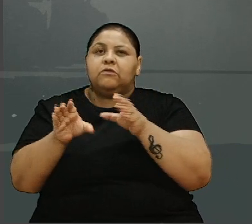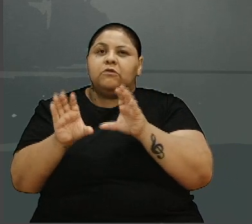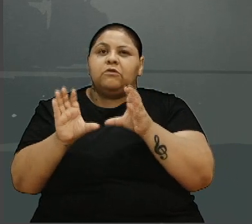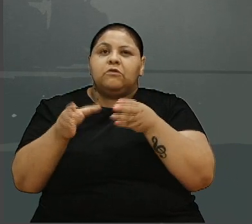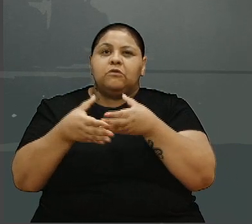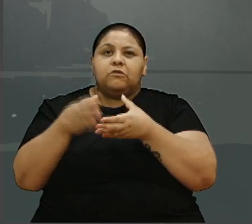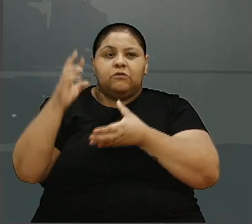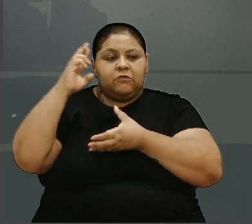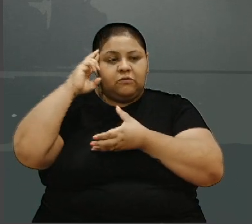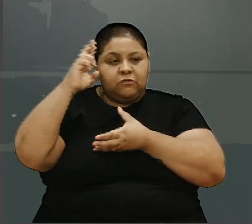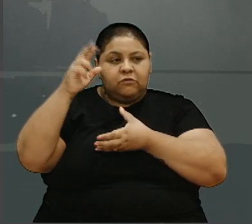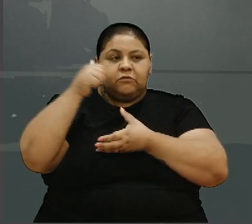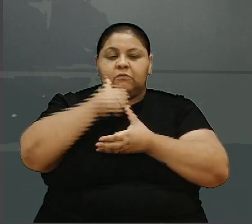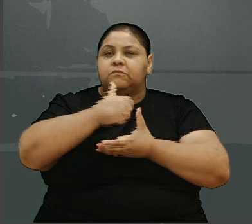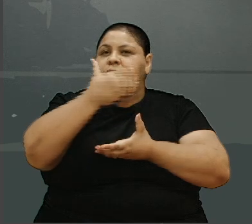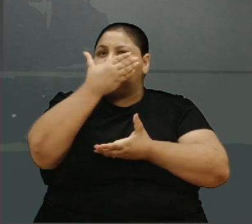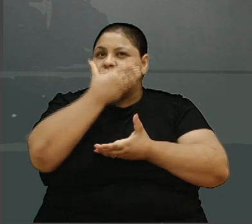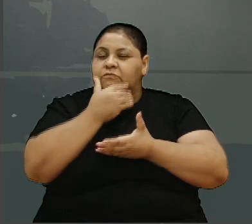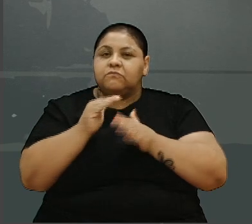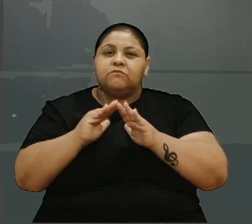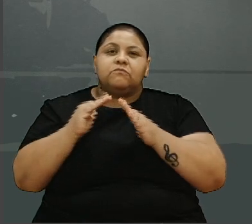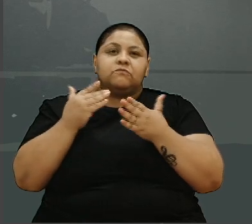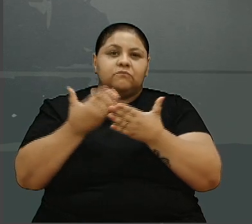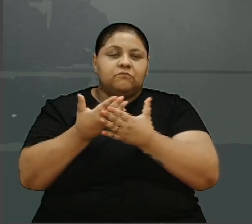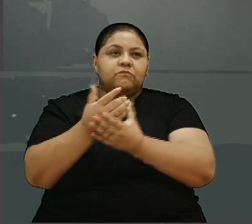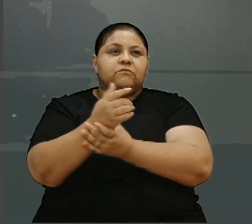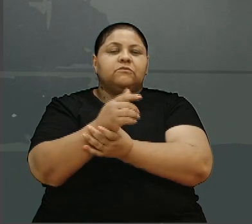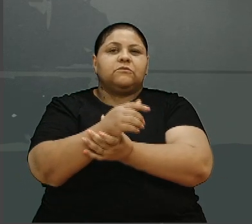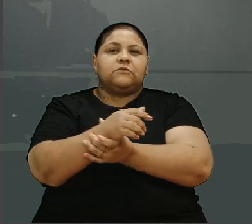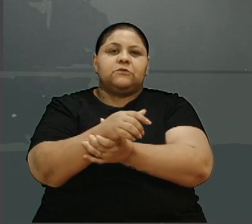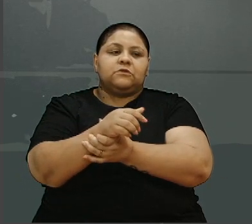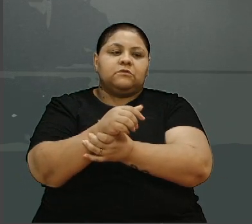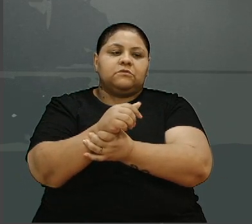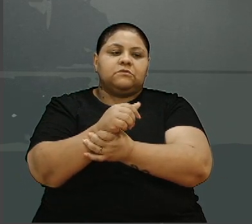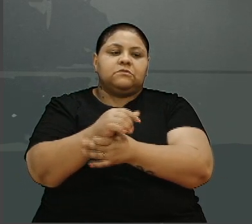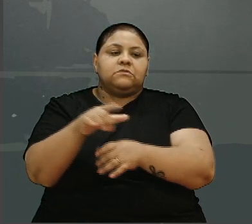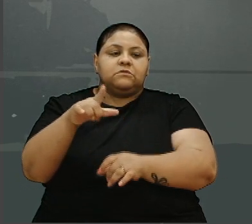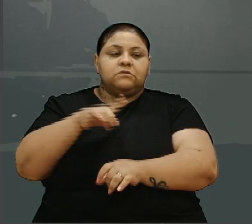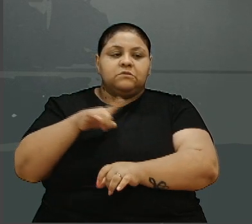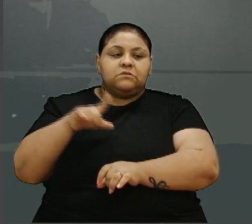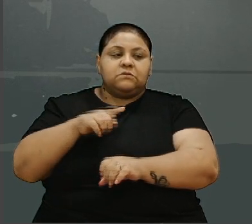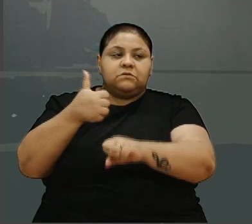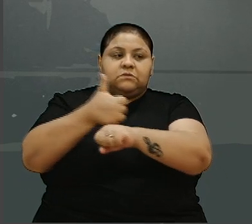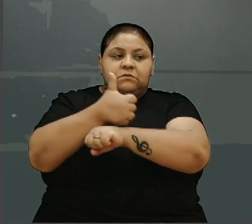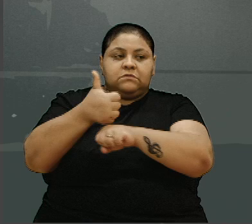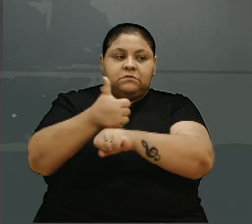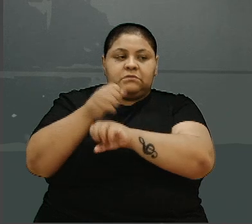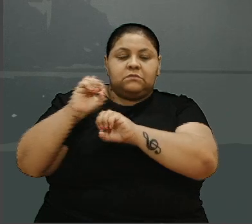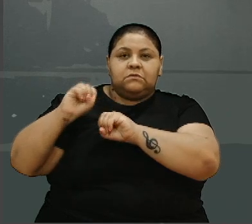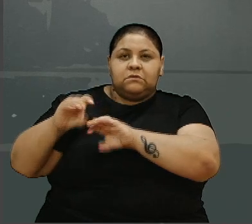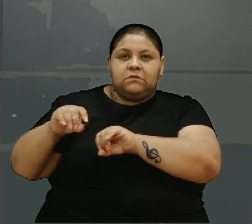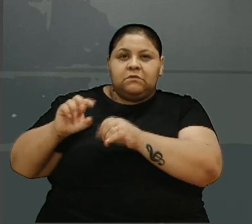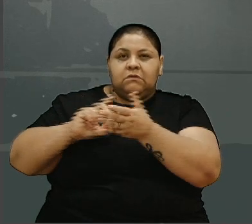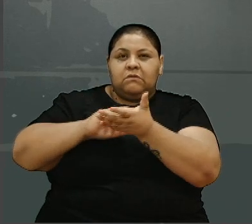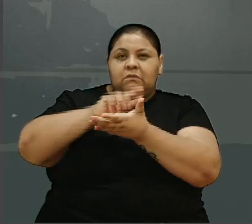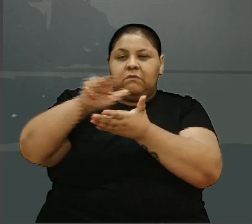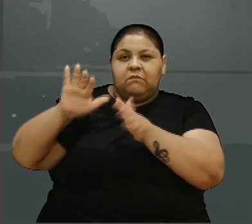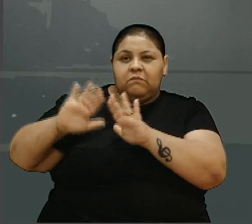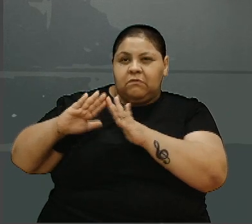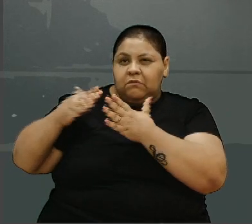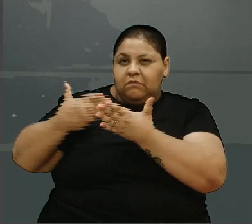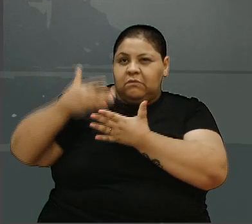de Diretores e de Diretoras das Escolas. Também tinha profissionais de educação das diversas